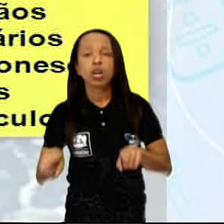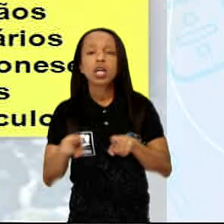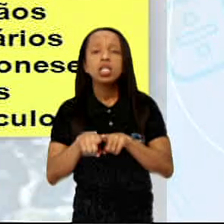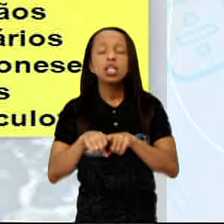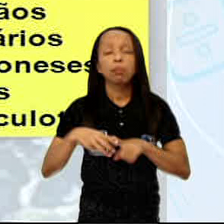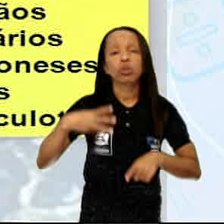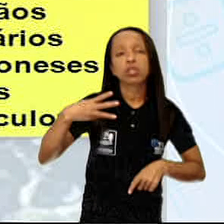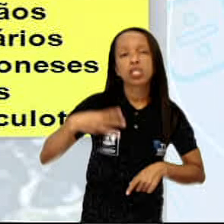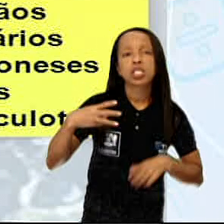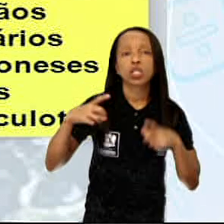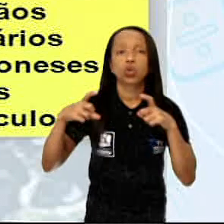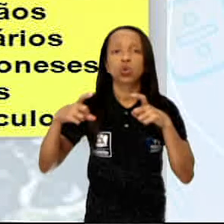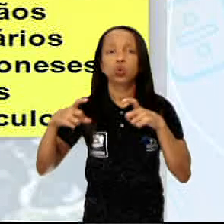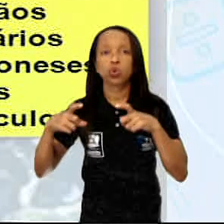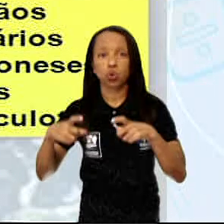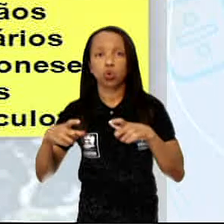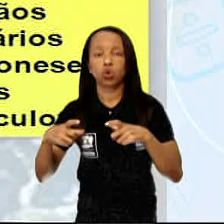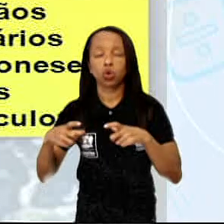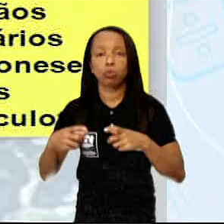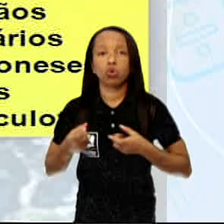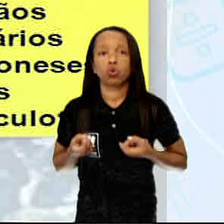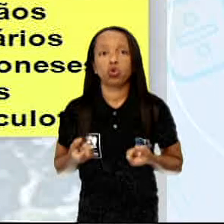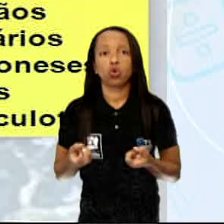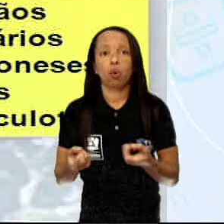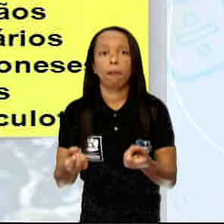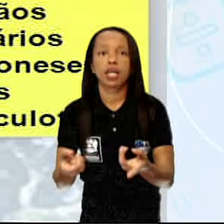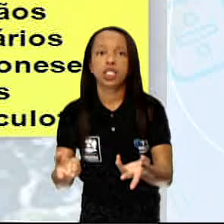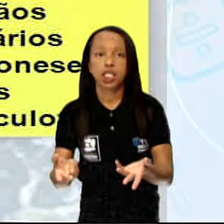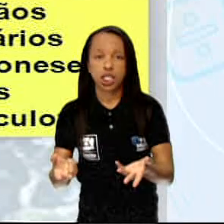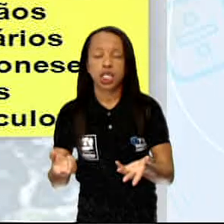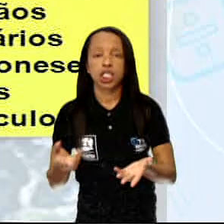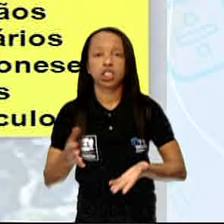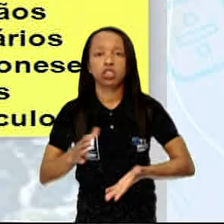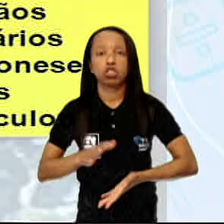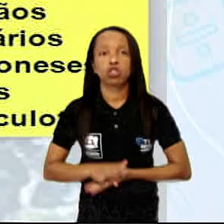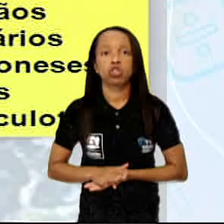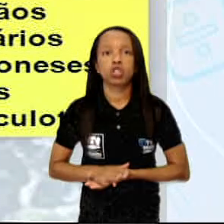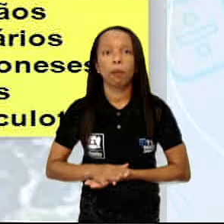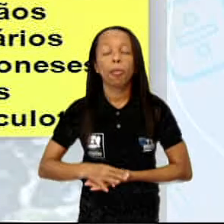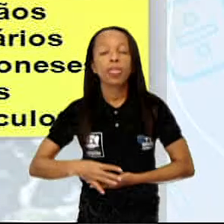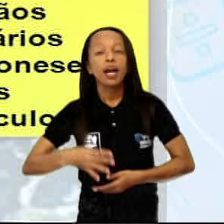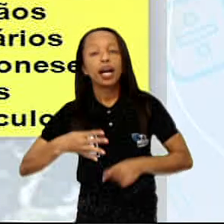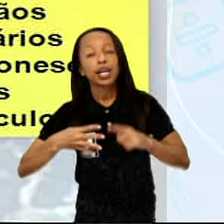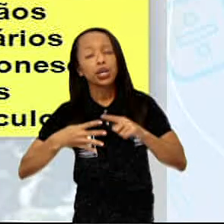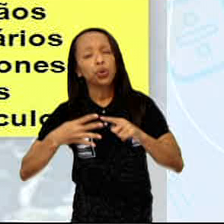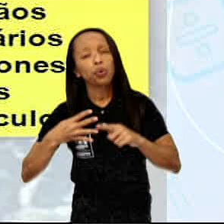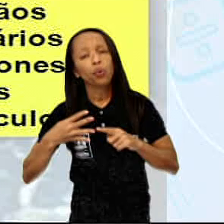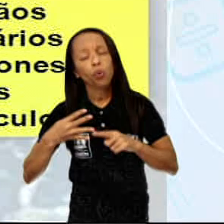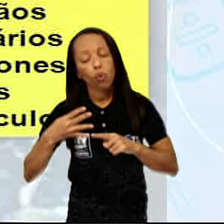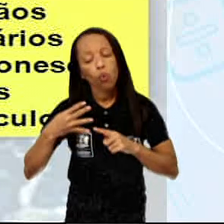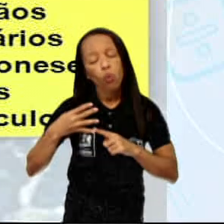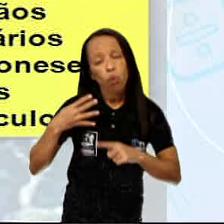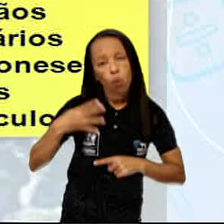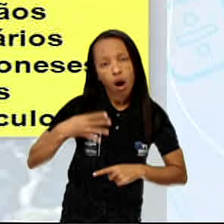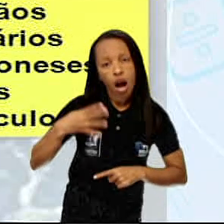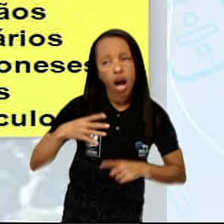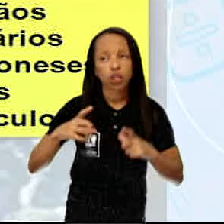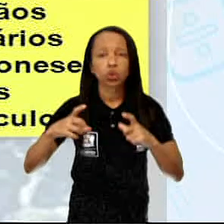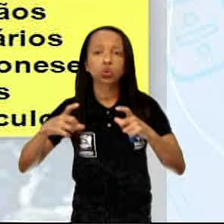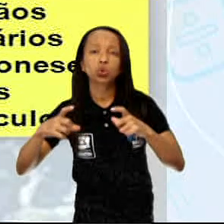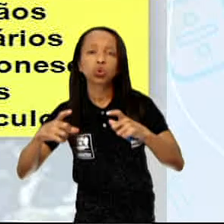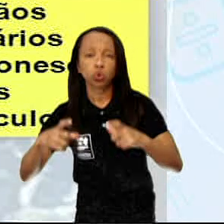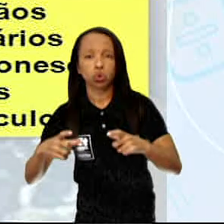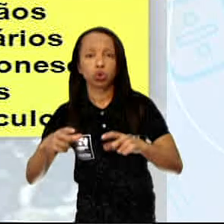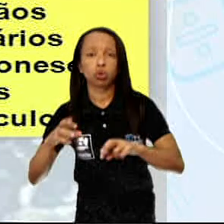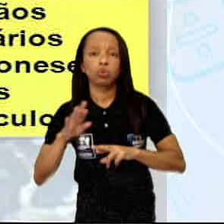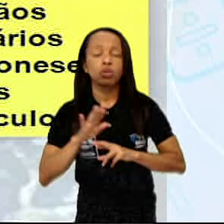que representava 80, 90% desse terceiro estado, que são as classes populares,